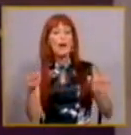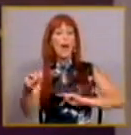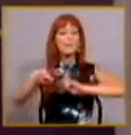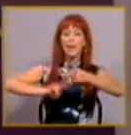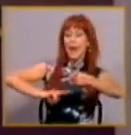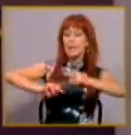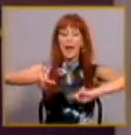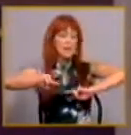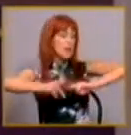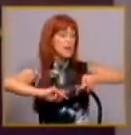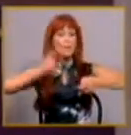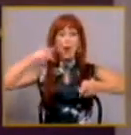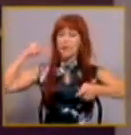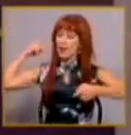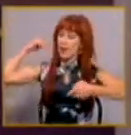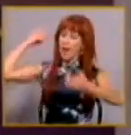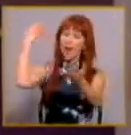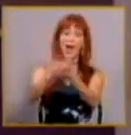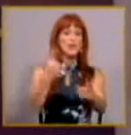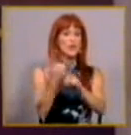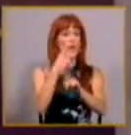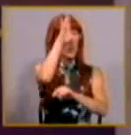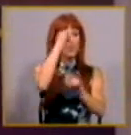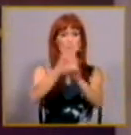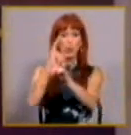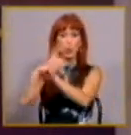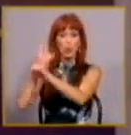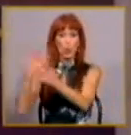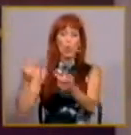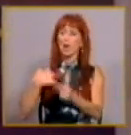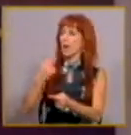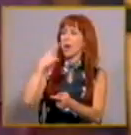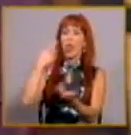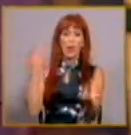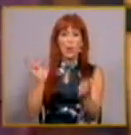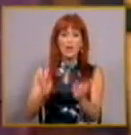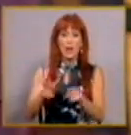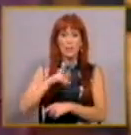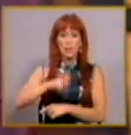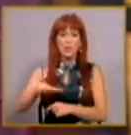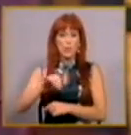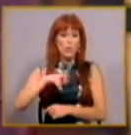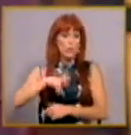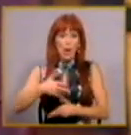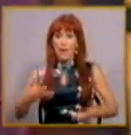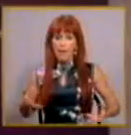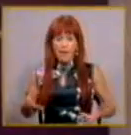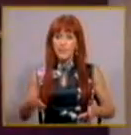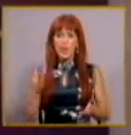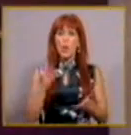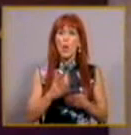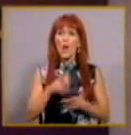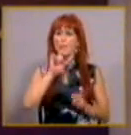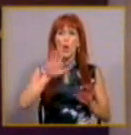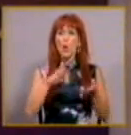tem mostrado, aliás, ao longo de todos estes anos, entre os vários governos, temos tido esta experiência no nosso país. A situação em que o país se encontra, não é